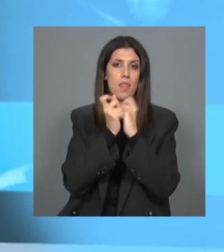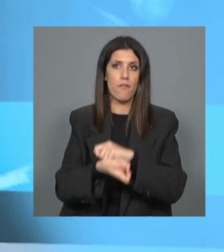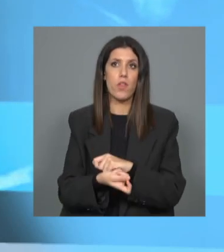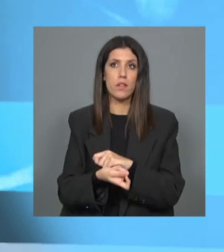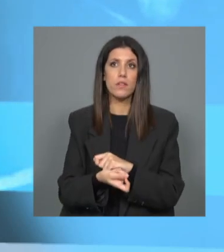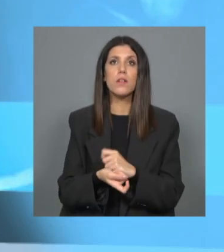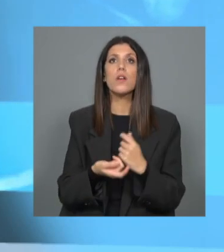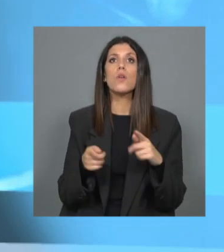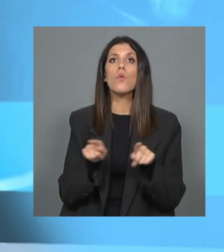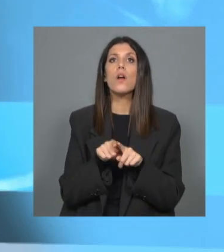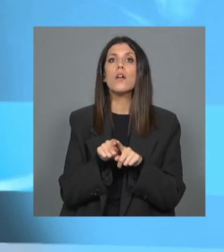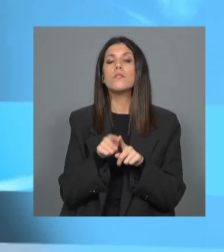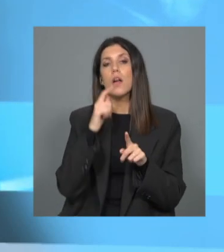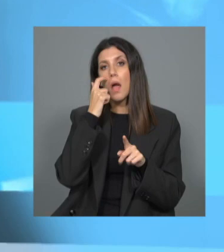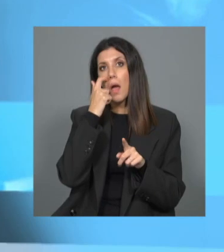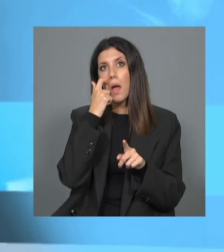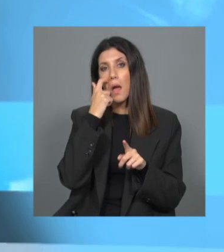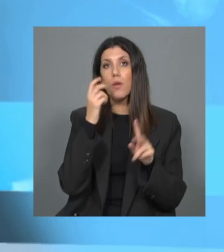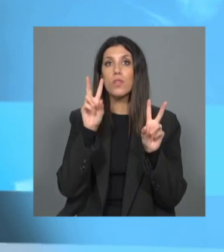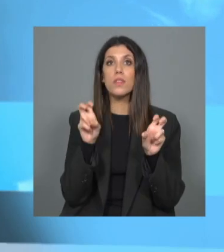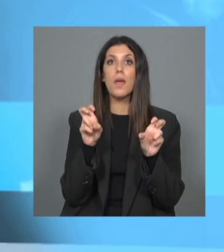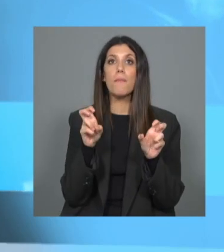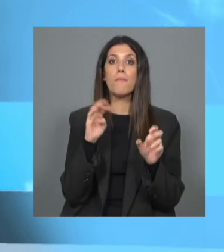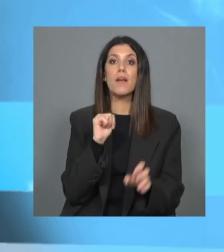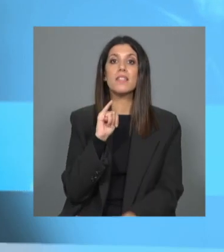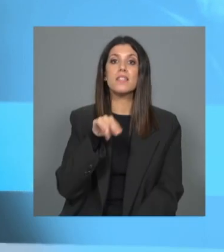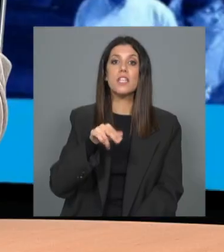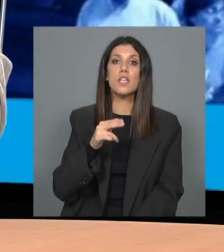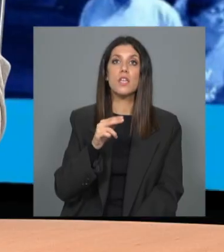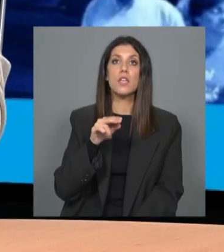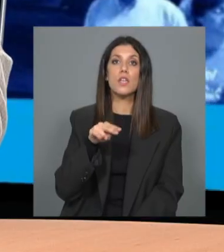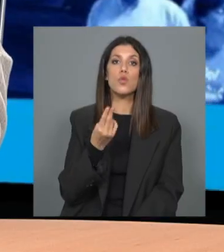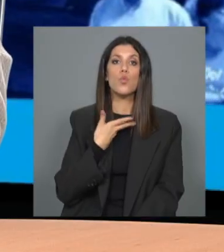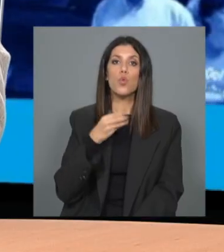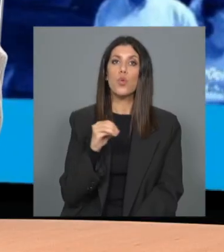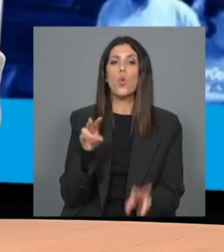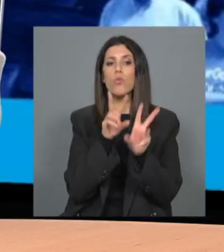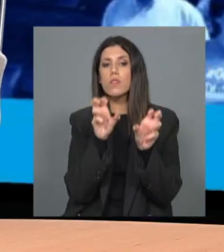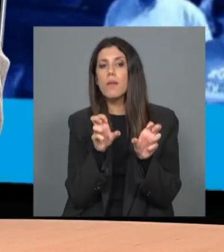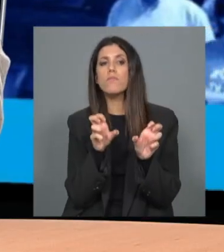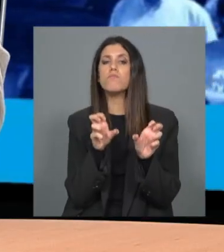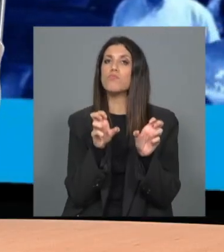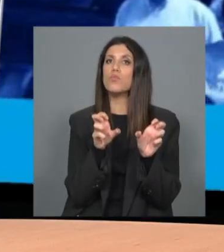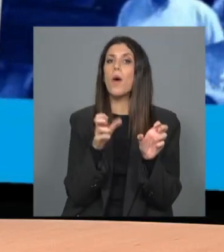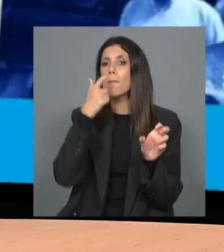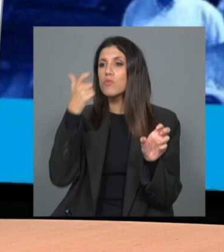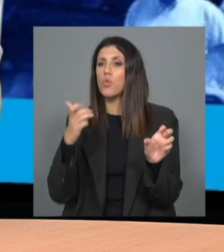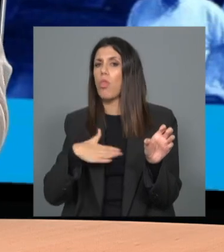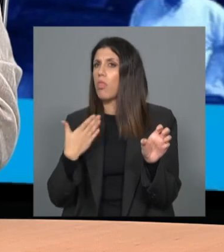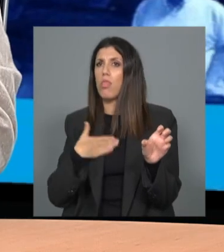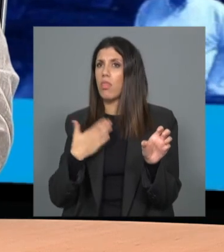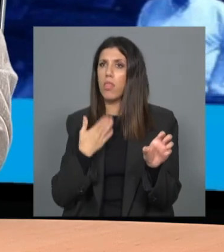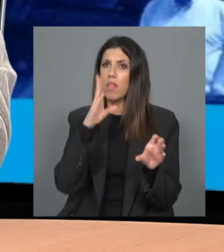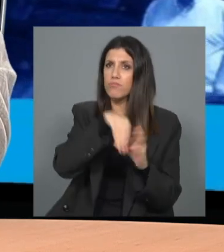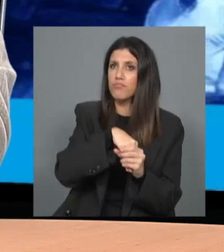fechar e vai ficar pelo menos entreaberta. Sim, este tema do sínodo. Há muita gente que não quis entrar e que ainda tem tempo, há muita gente que não quer entrar e que pode